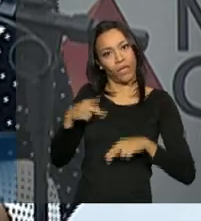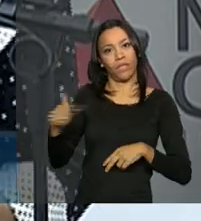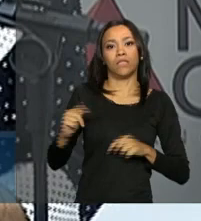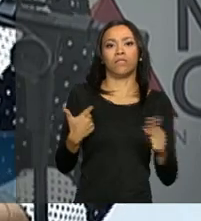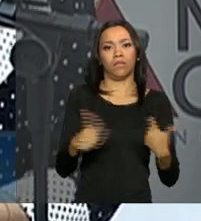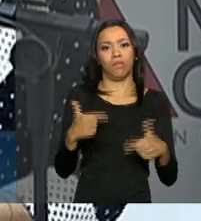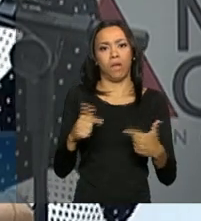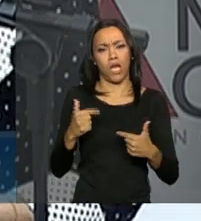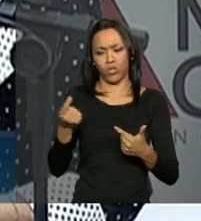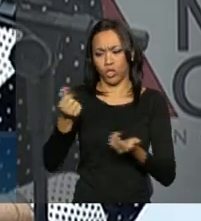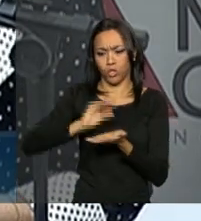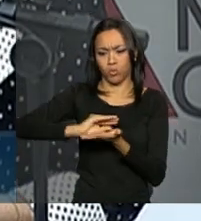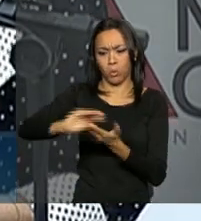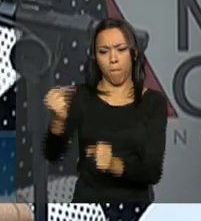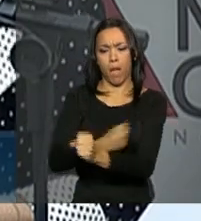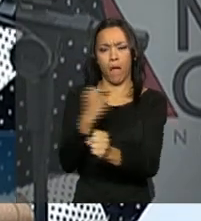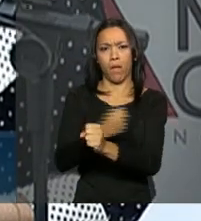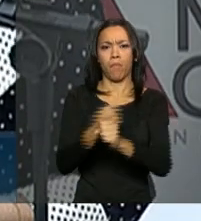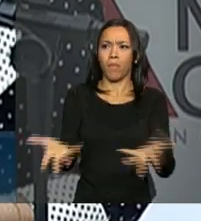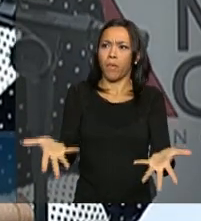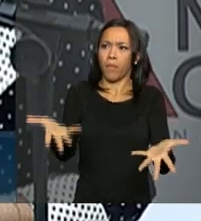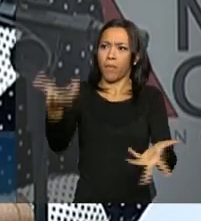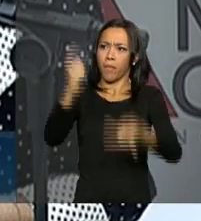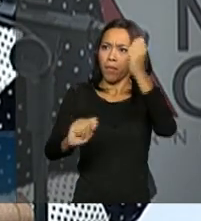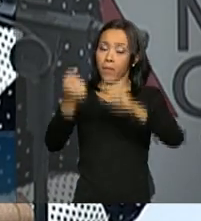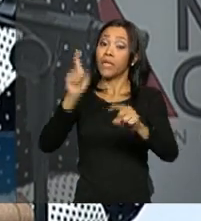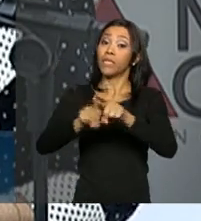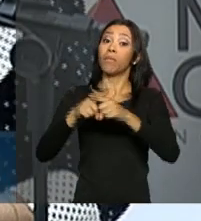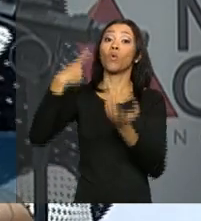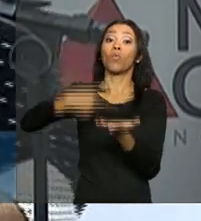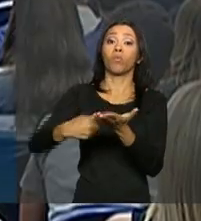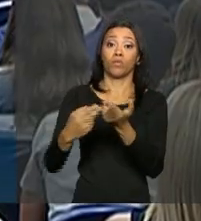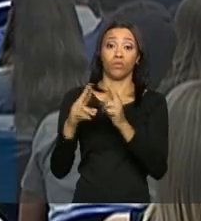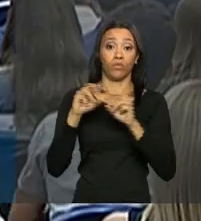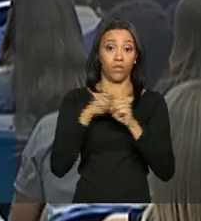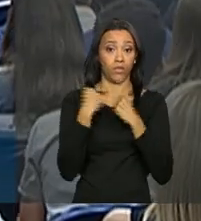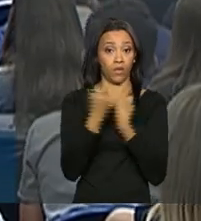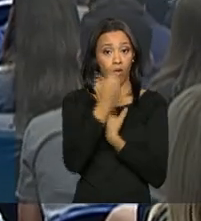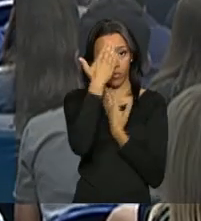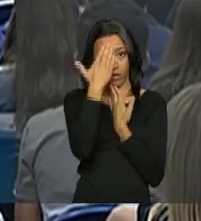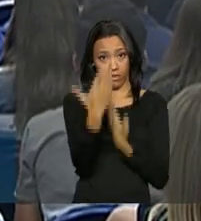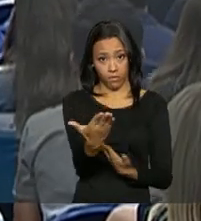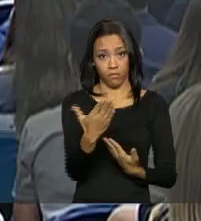de investimento como de responsabilidade social. Muito obrigada.